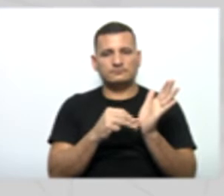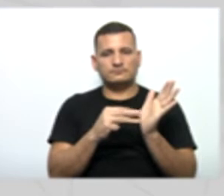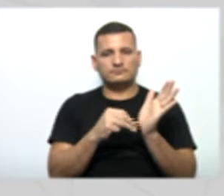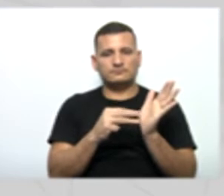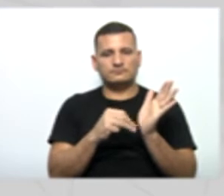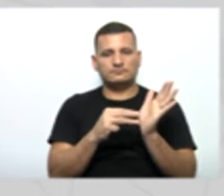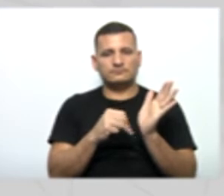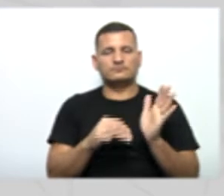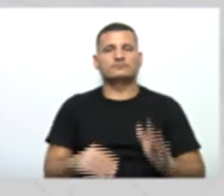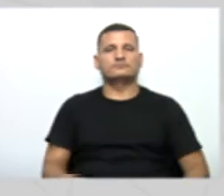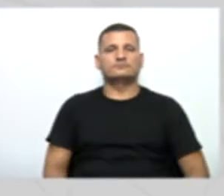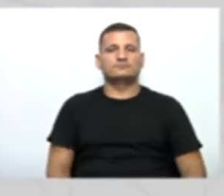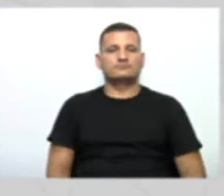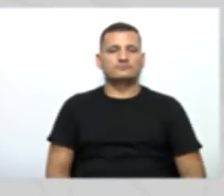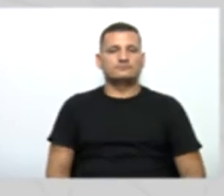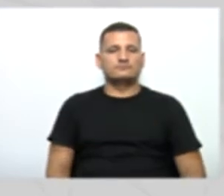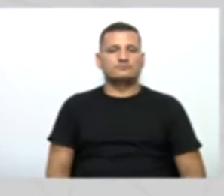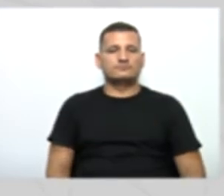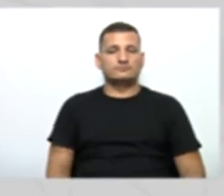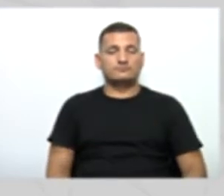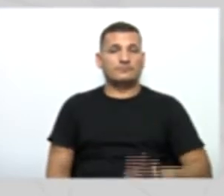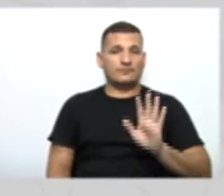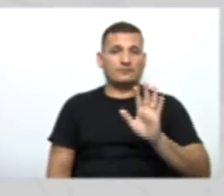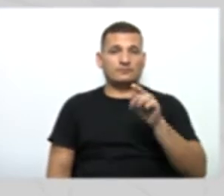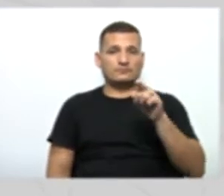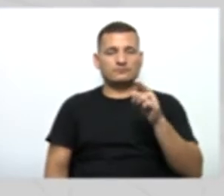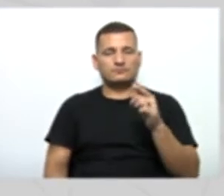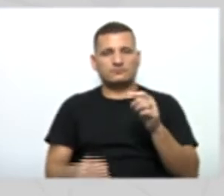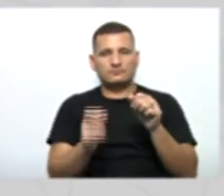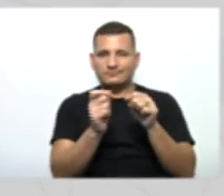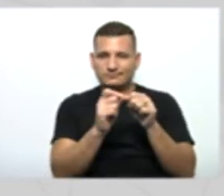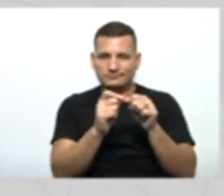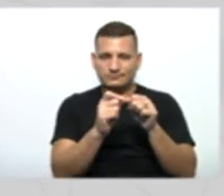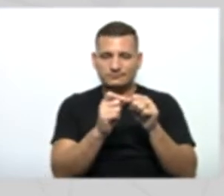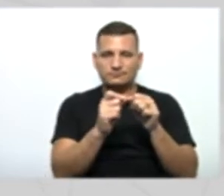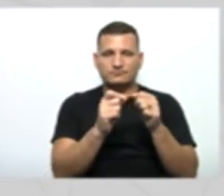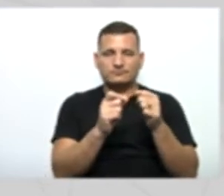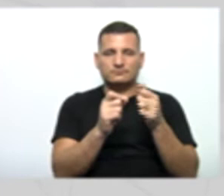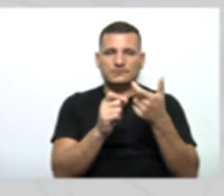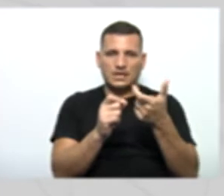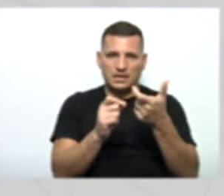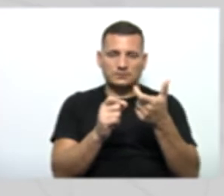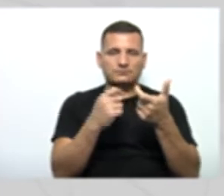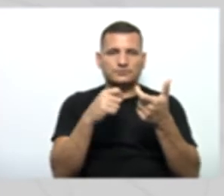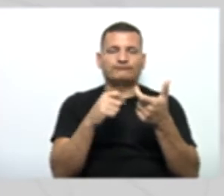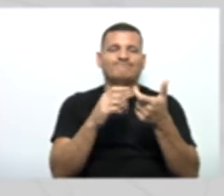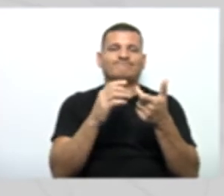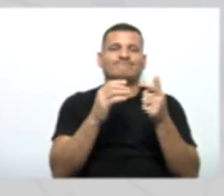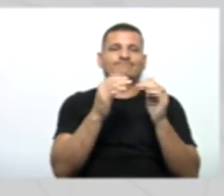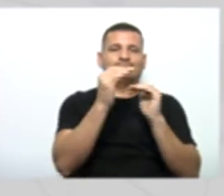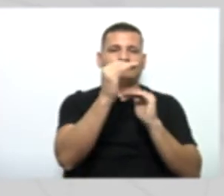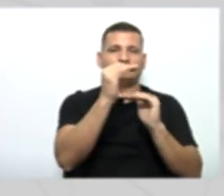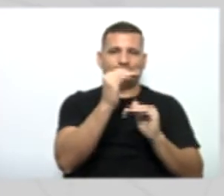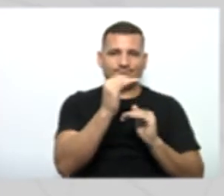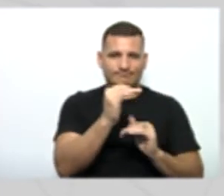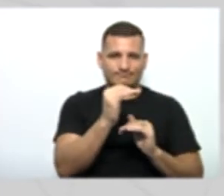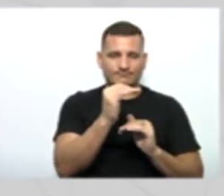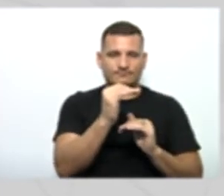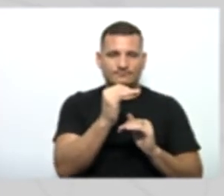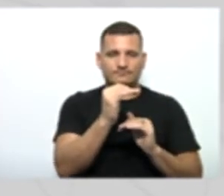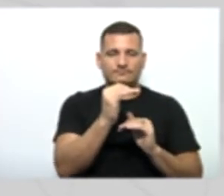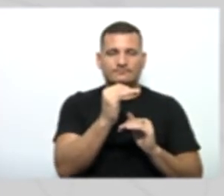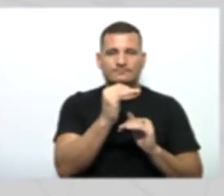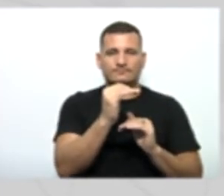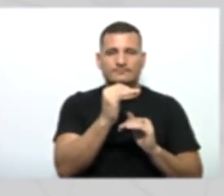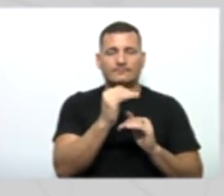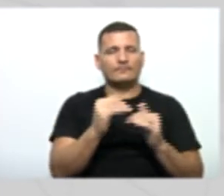tem para onde correr. Então quando você criar uma classe, você tem que descrever isso daí. Hoje, como nós estamos brincando, nós vamos o